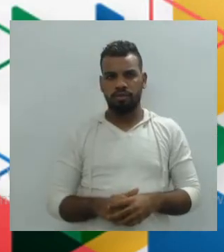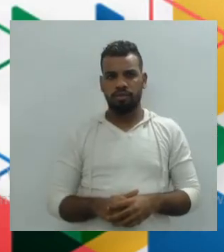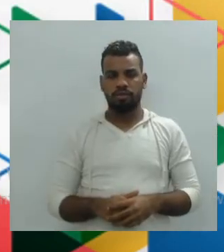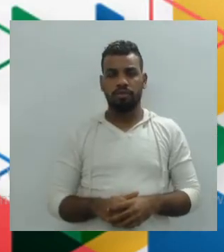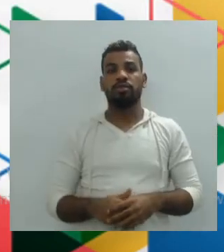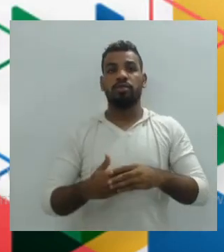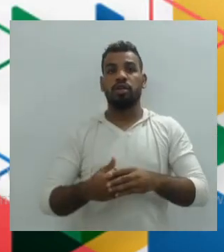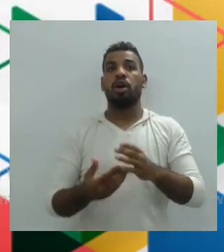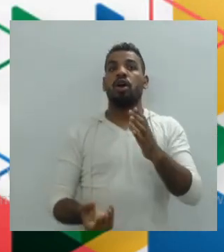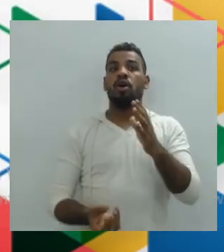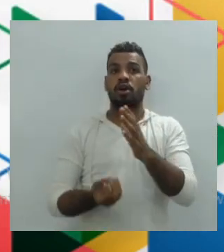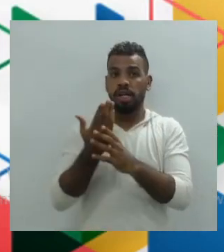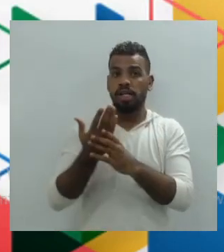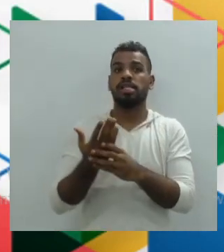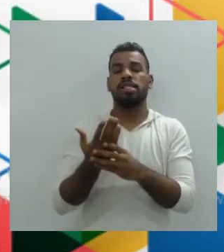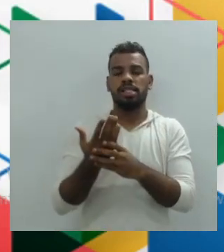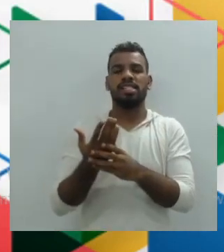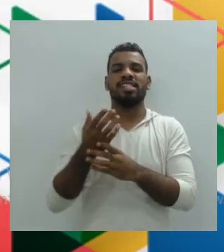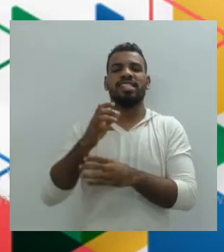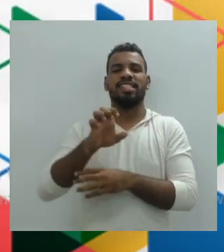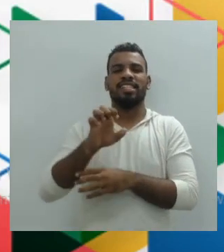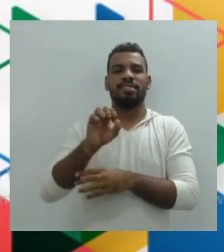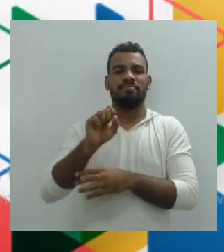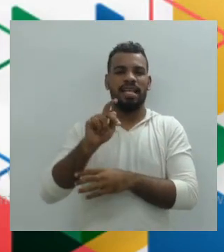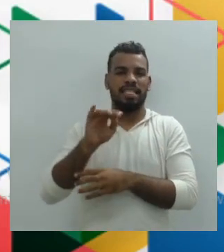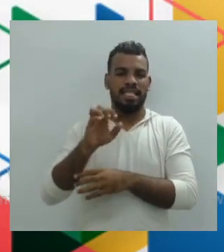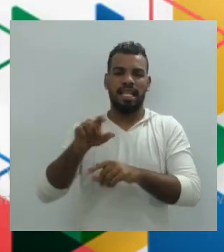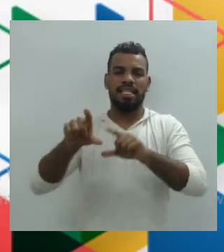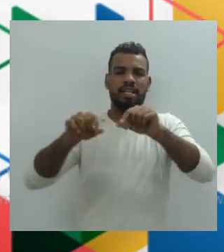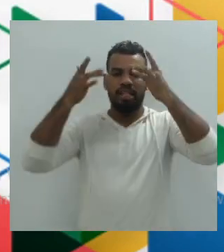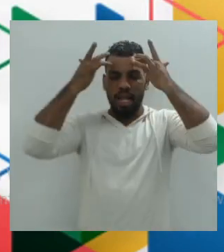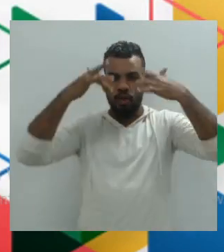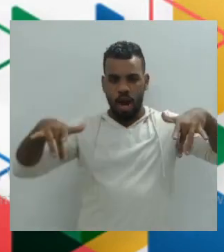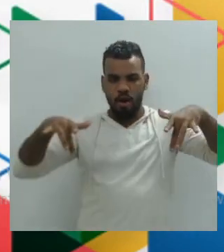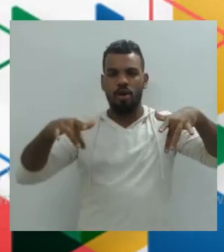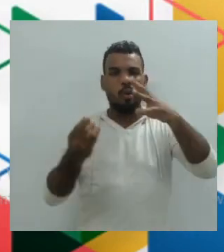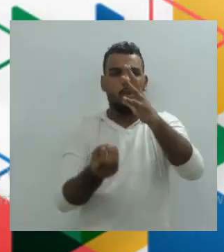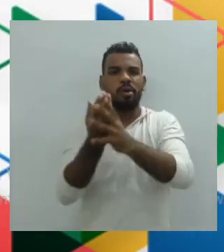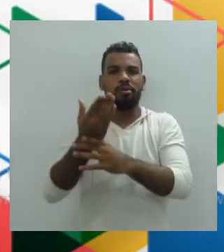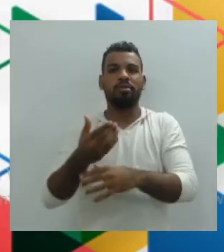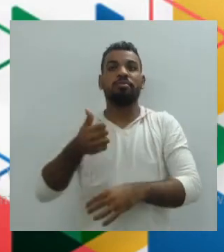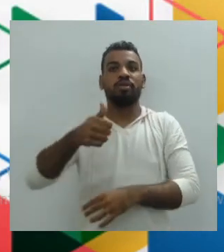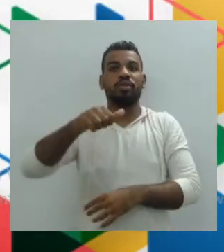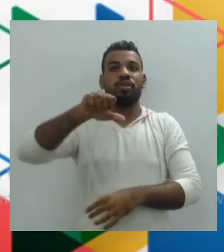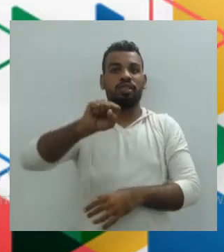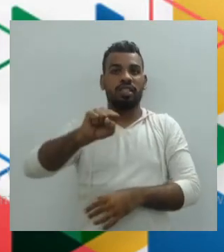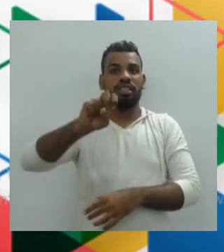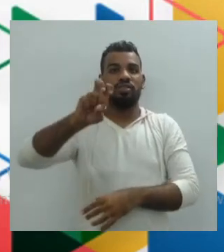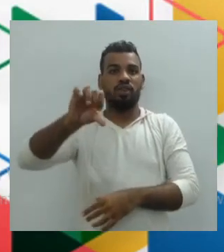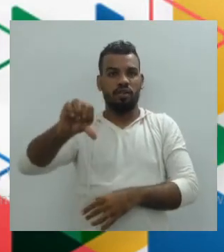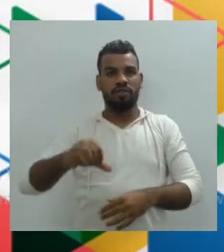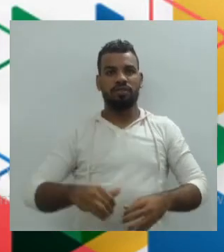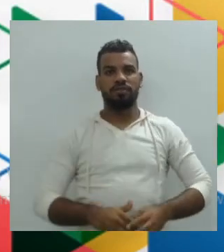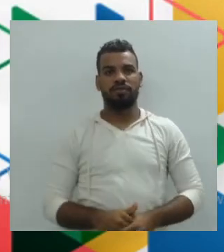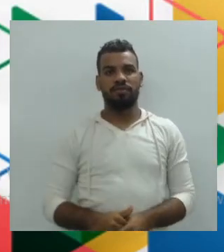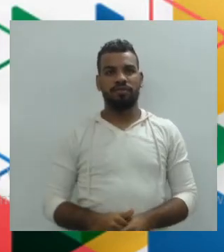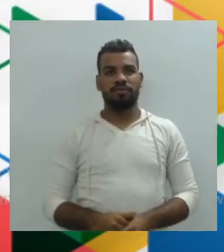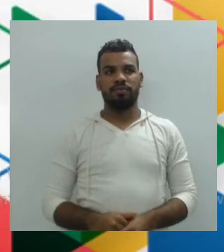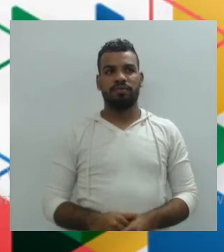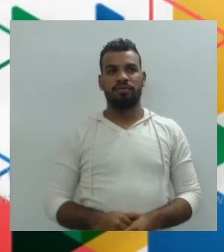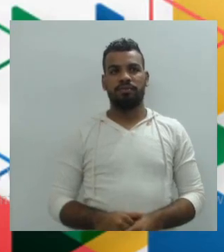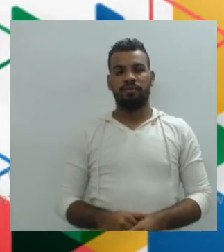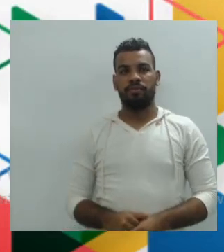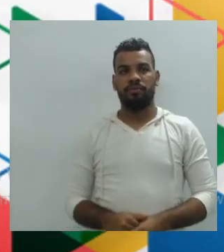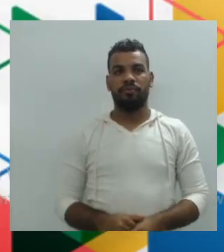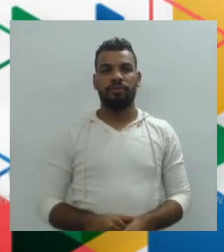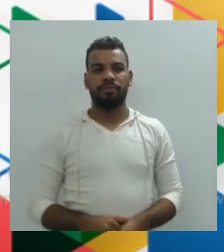A Origem das Espécies por Meio da Seleção Natural, lá no ano de 1859. Esse